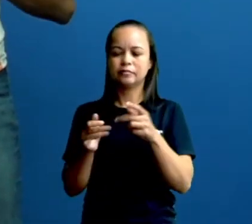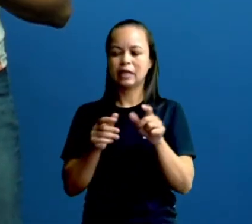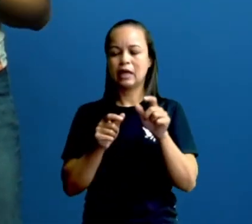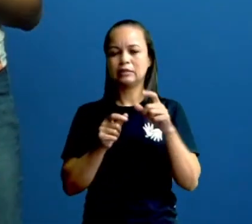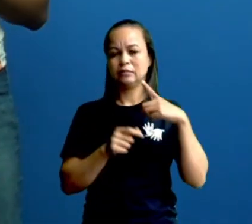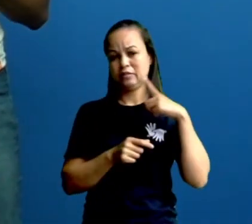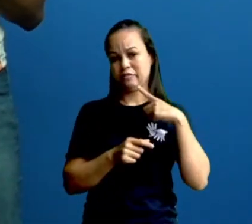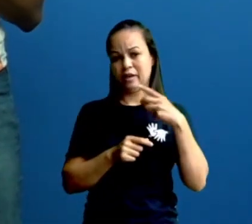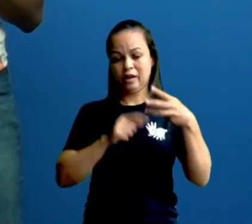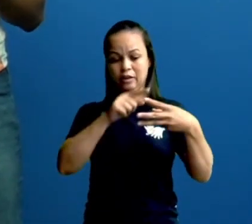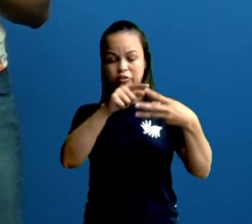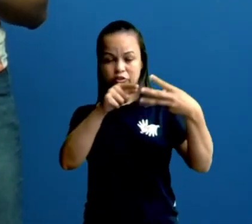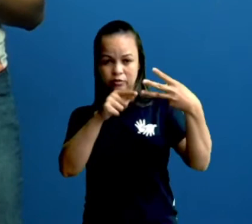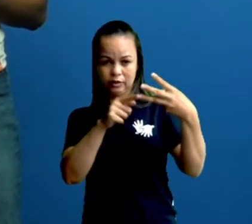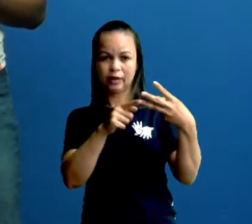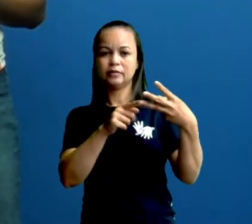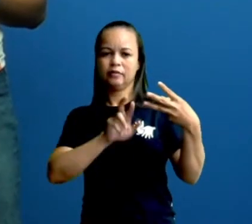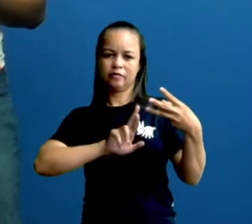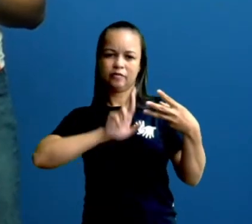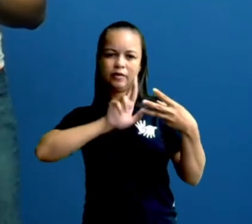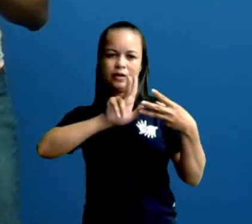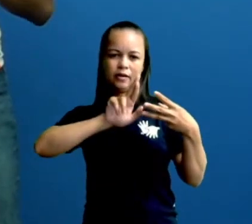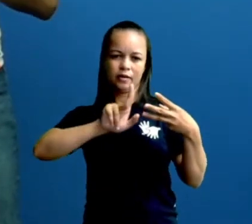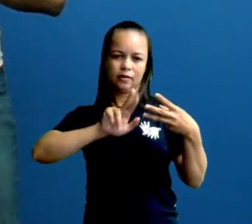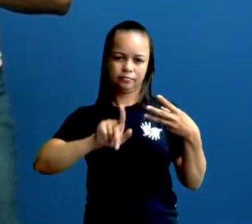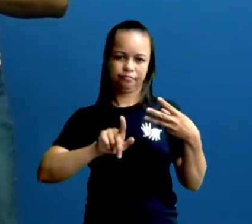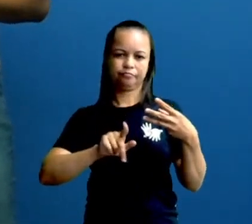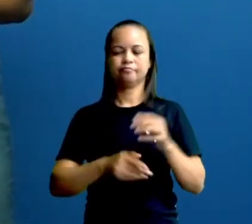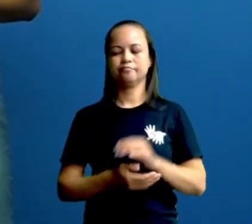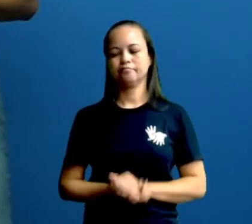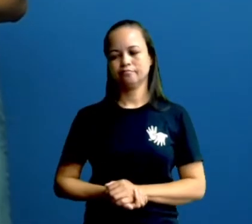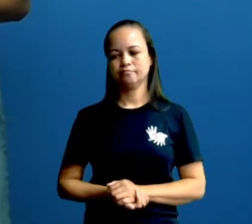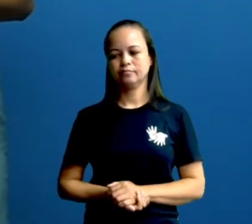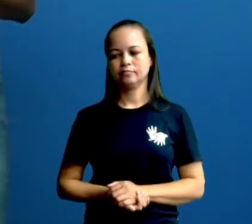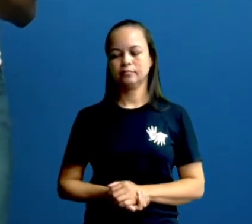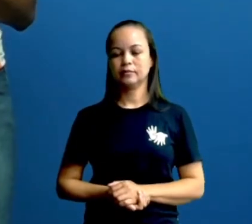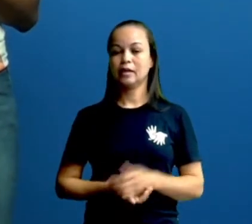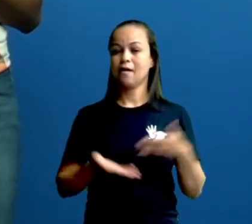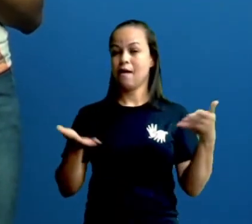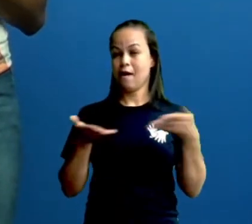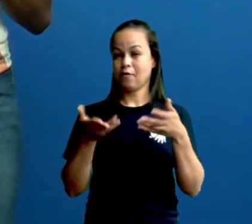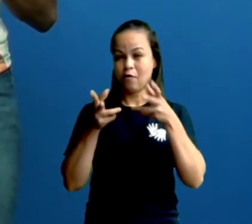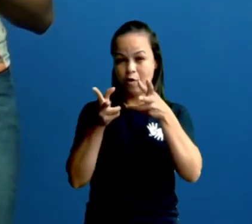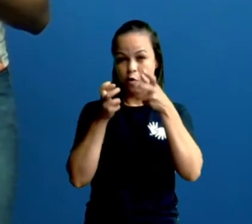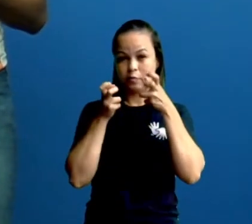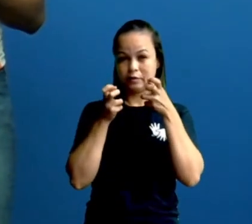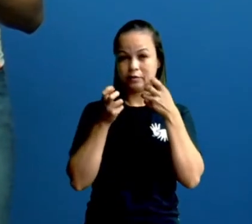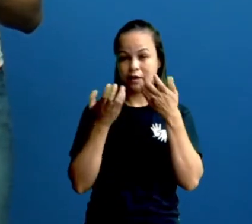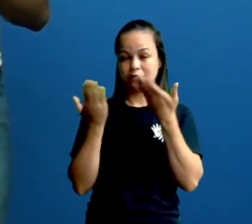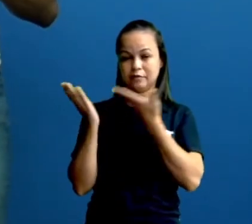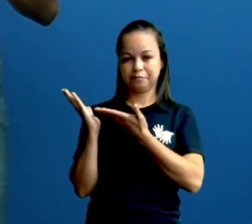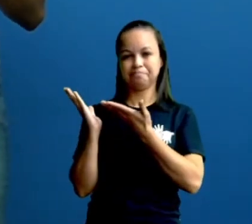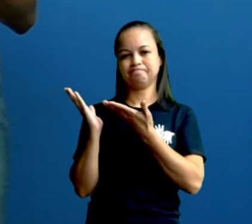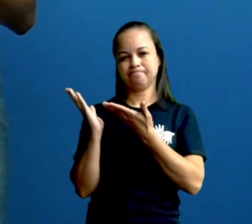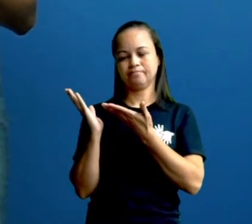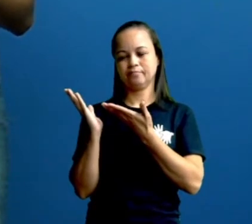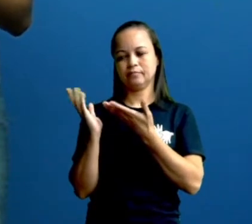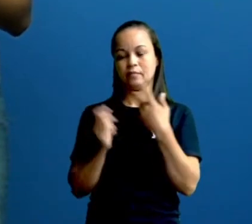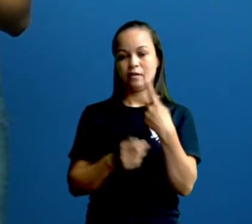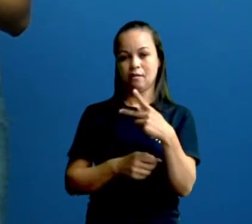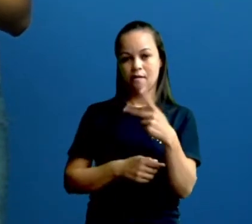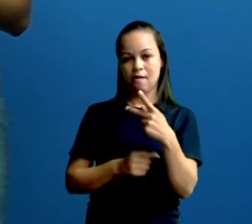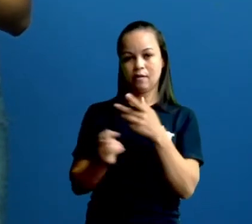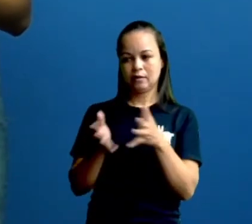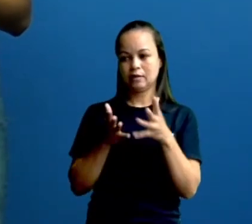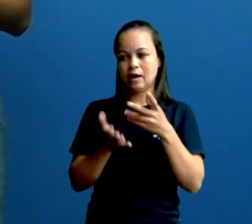3 imagens, você vai ver essa diferença. Agora, dá uma olhadinha no que eu acabei de falar. Essa